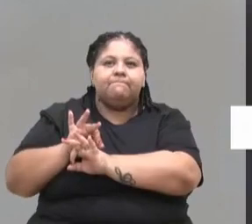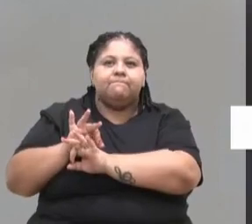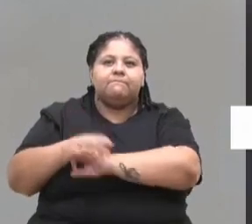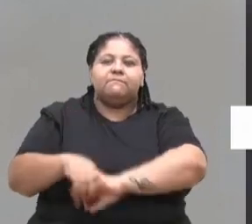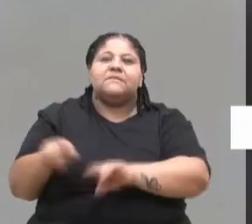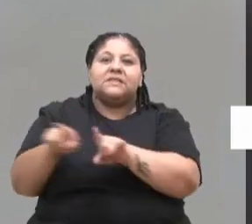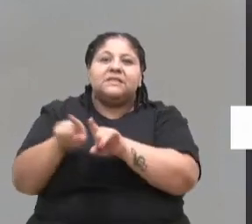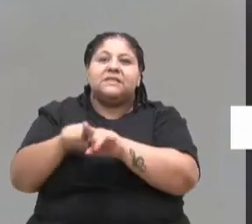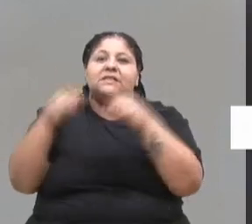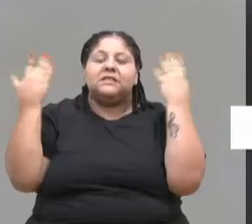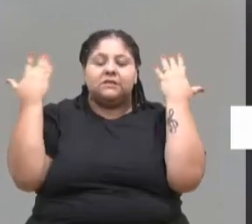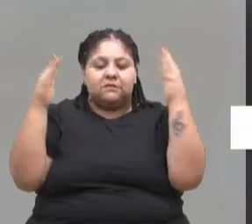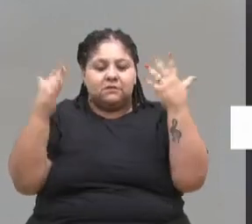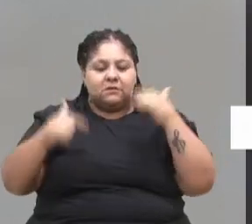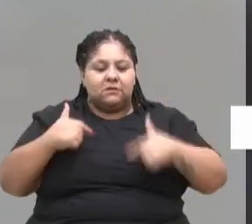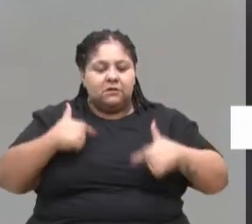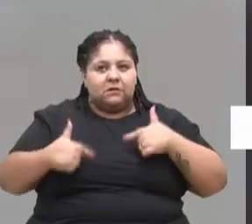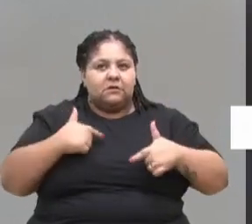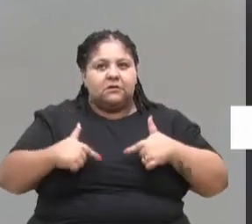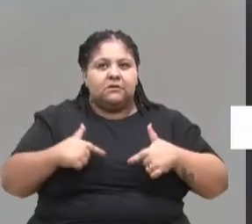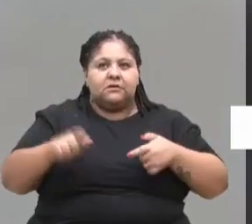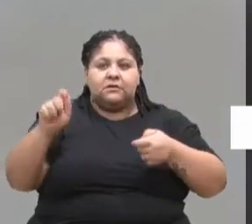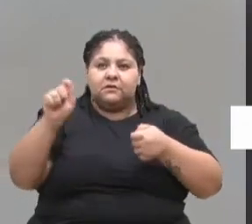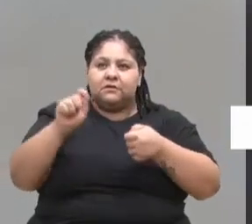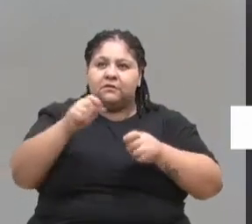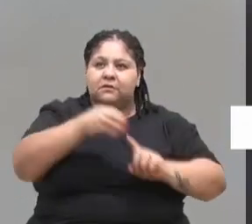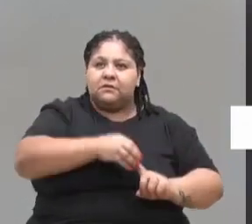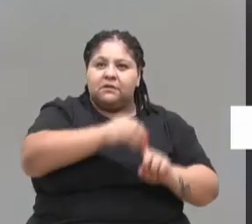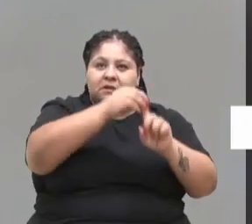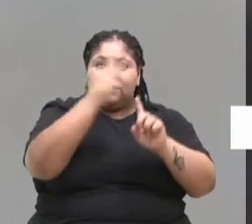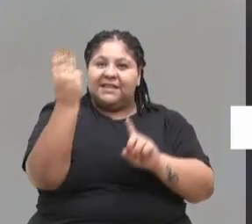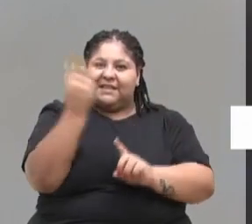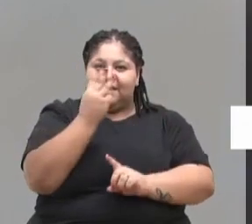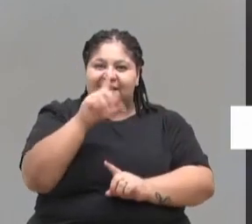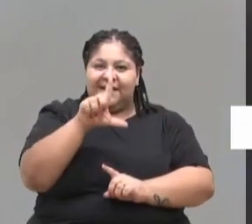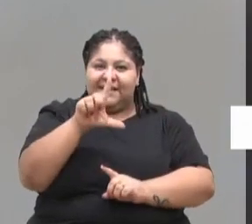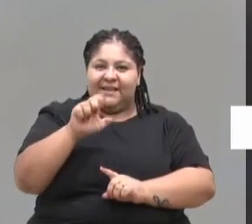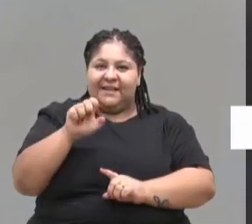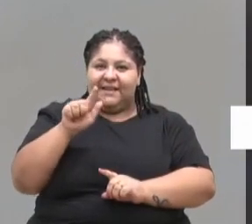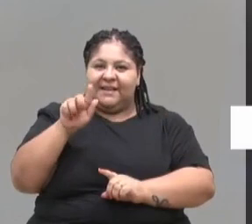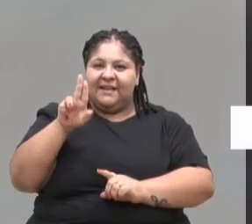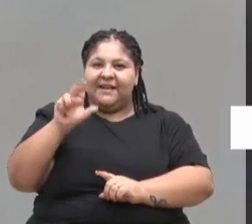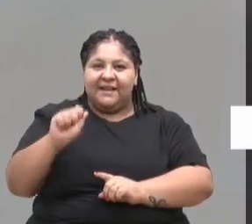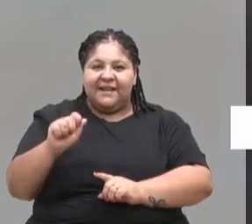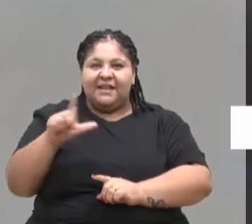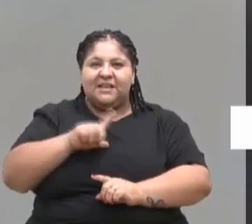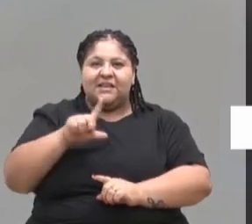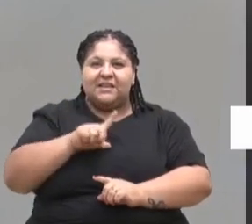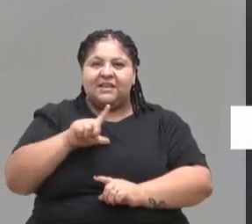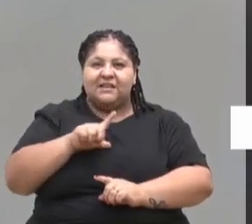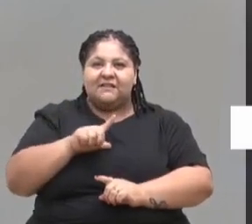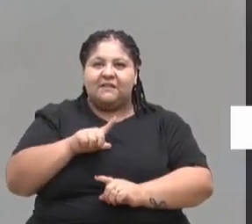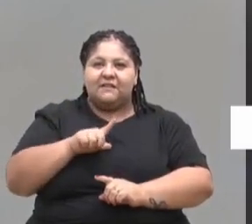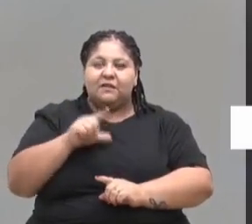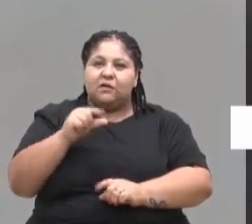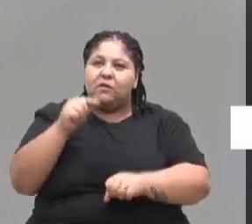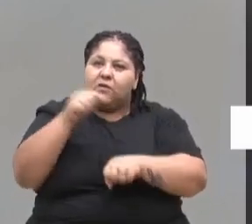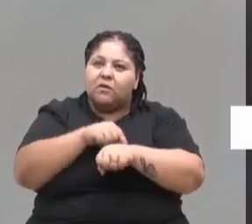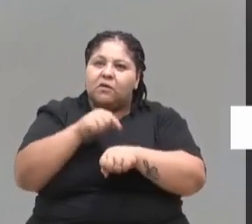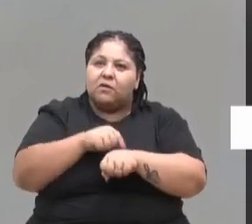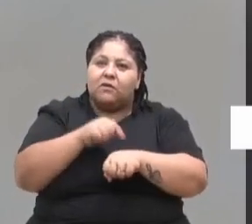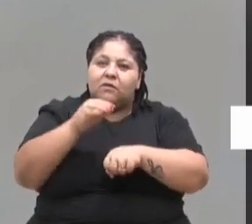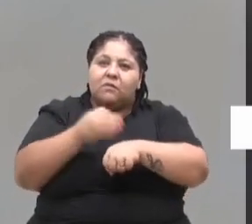também parabenizar pelo trabalho que o senhor fez ali, principalmente na questão da terceira légua. Nós estivemos recentemente ali na Gruta, e ali é um